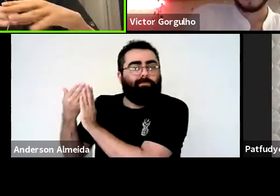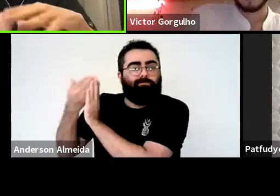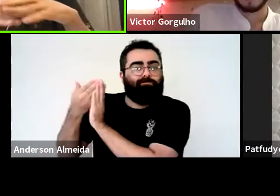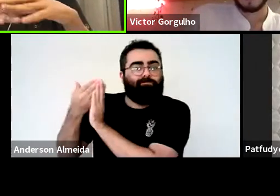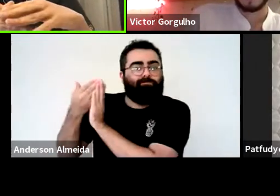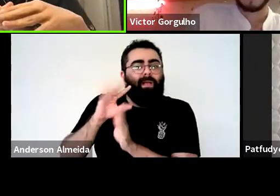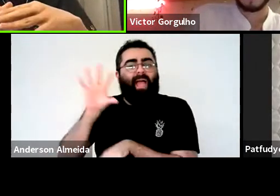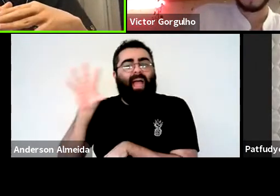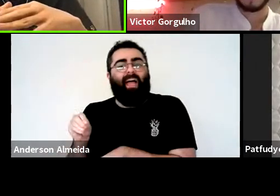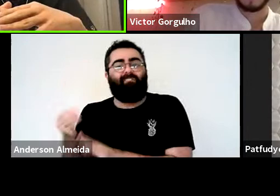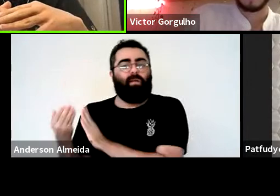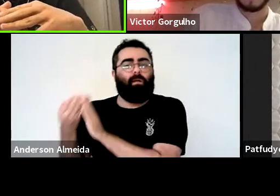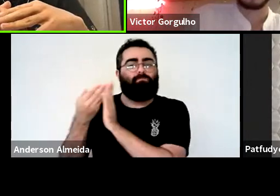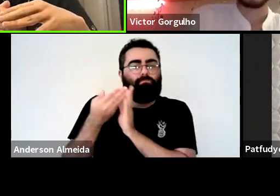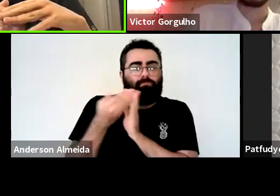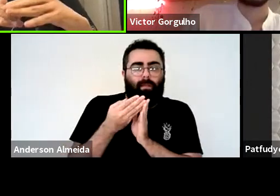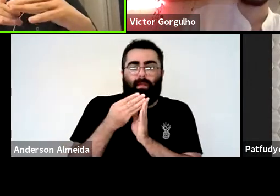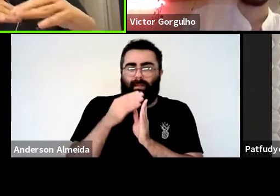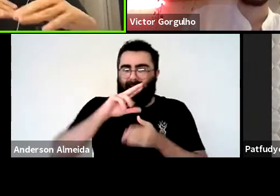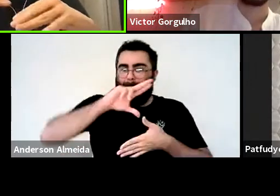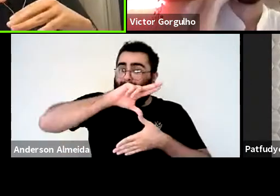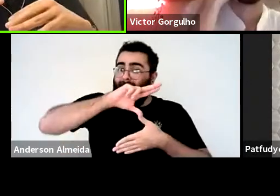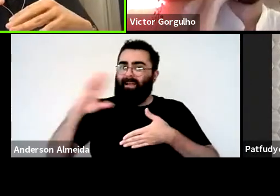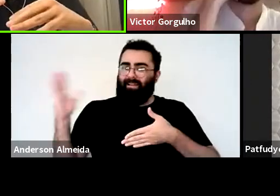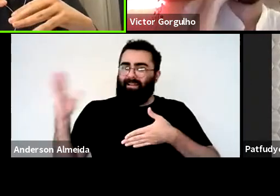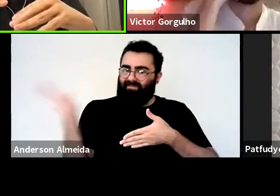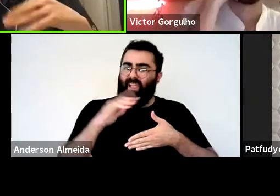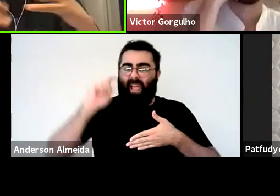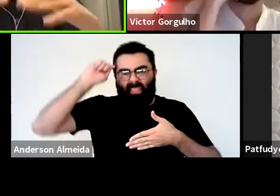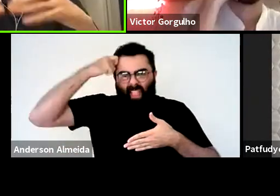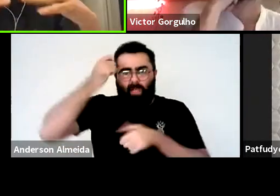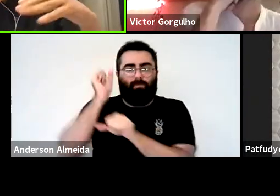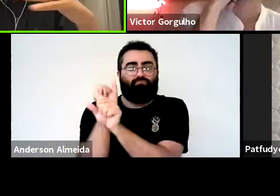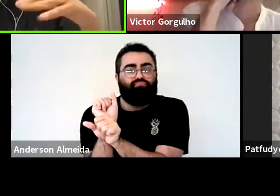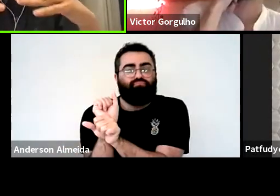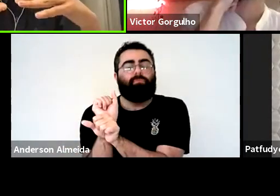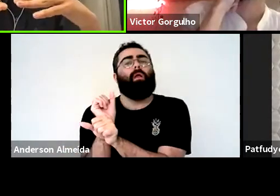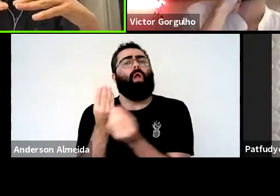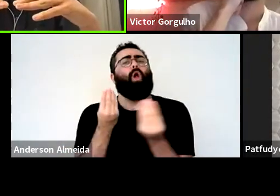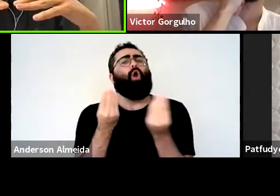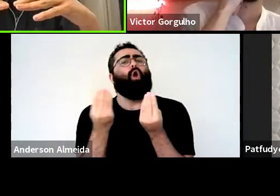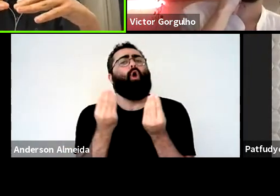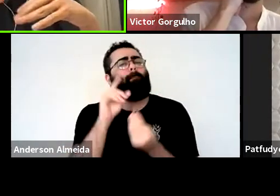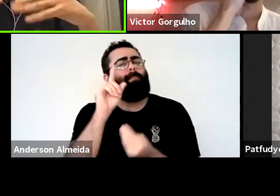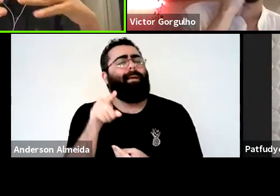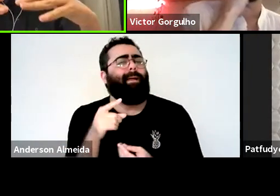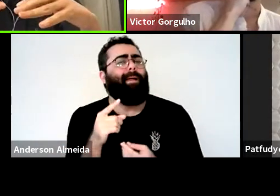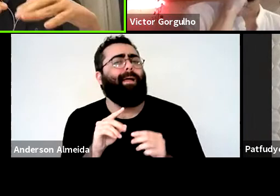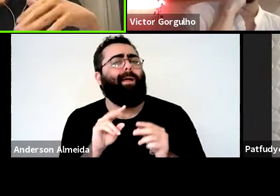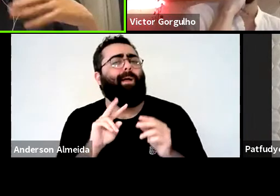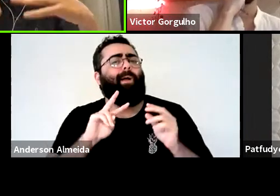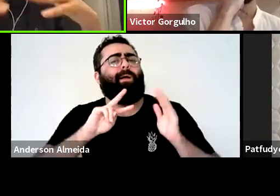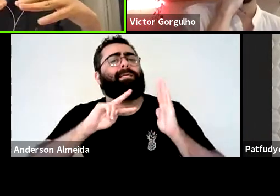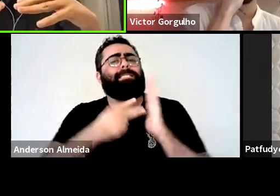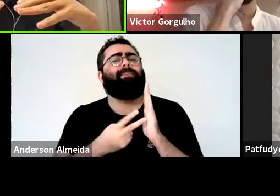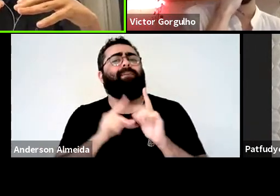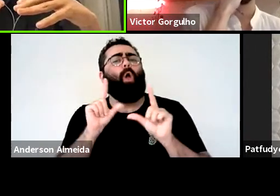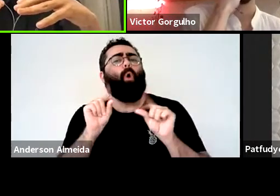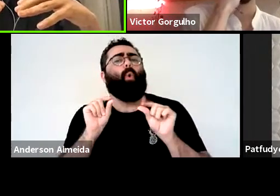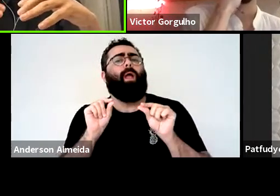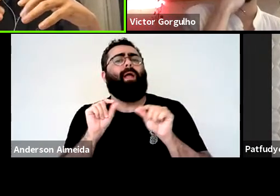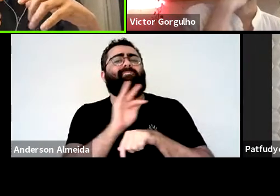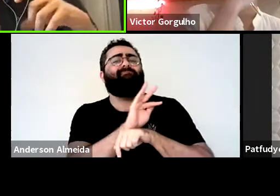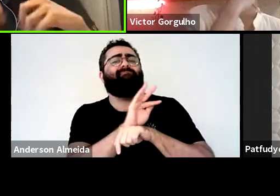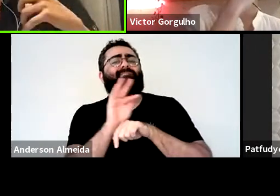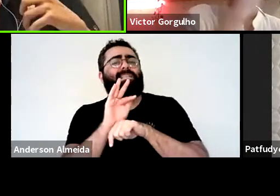fundamentada na física newtoniana. Então, o que seria uma física negra? É a pergunta do livro que ela tenta re